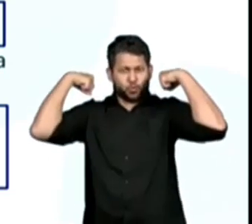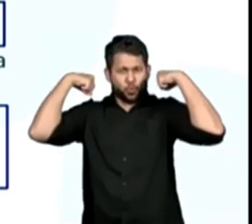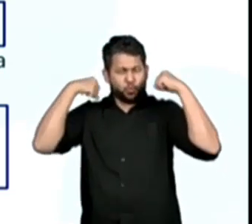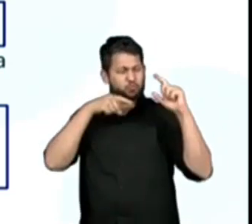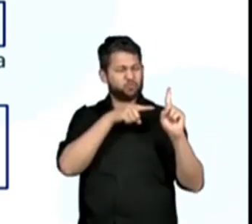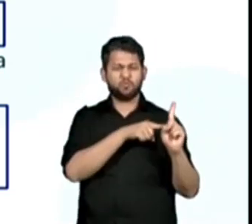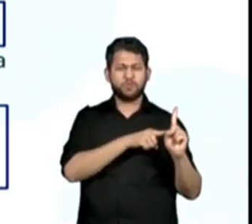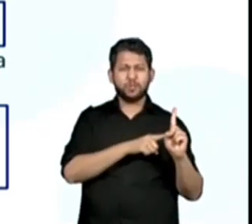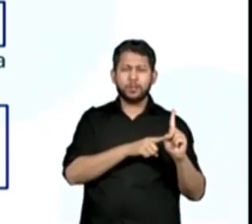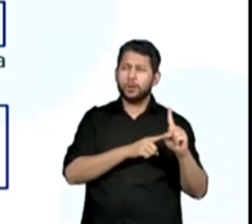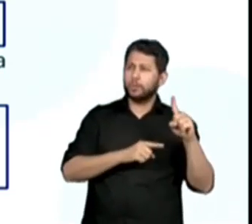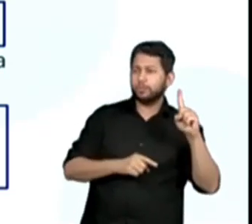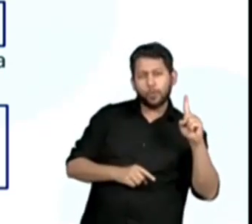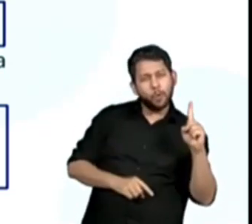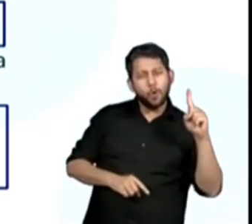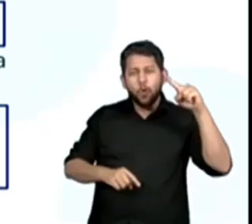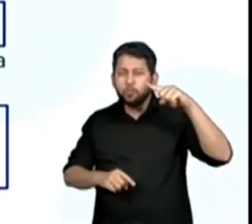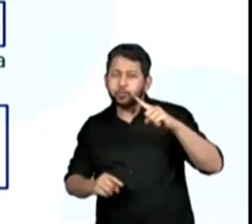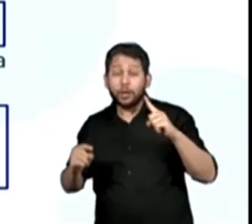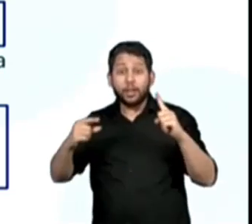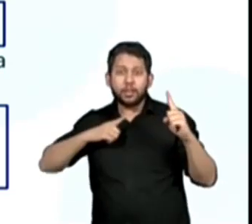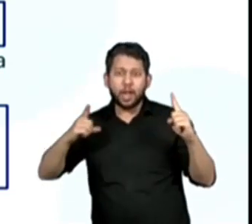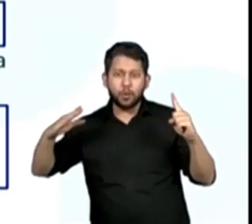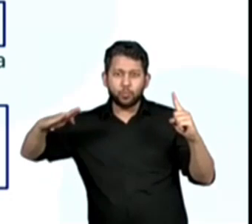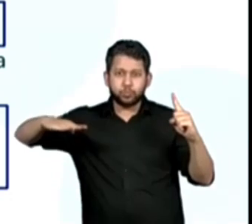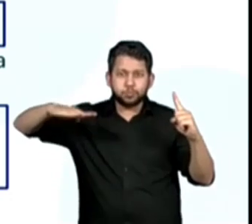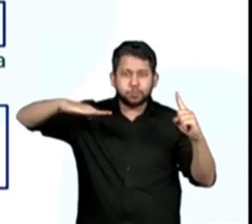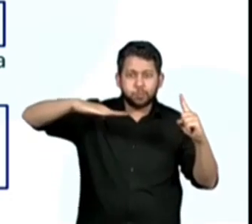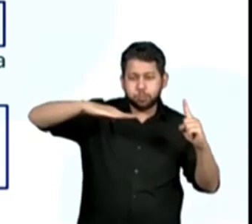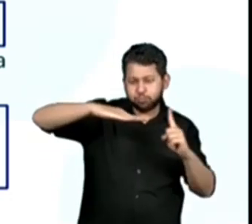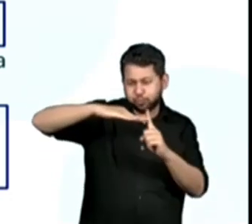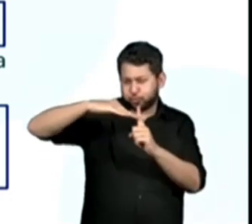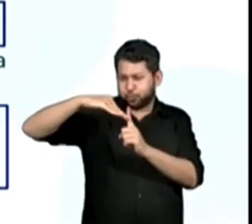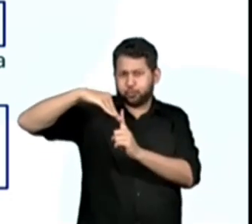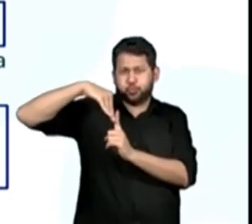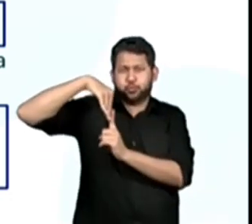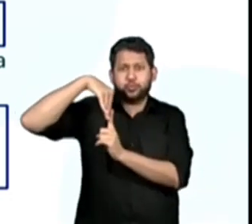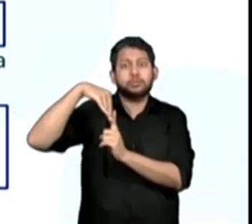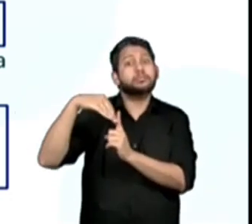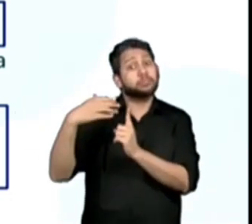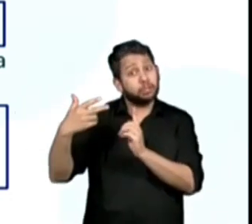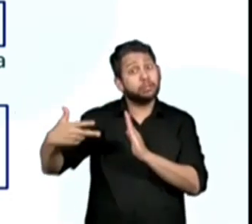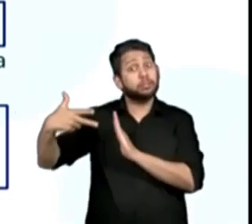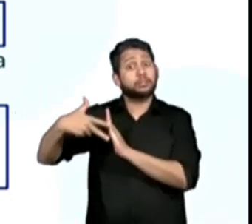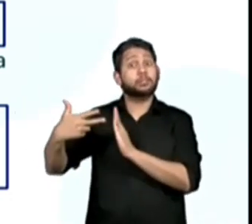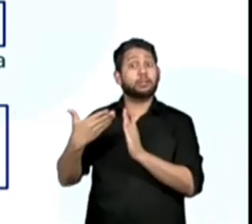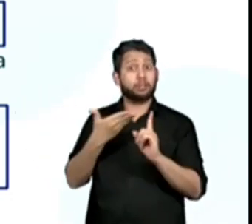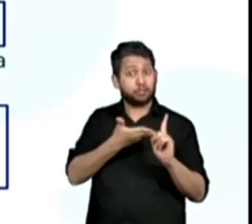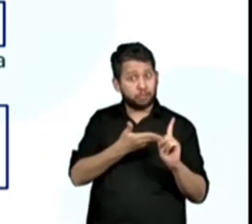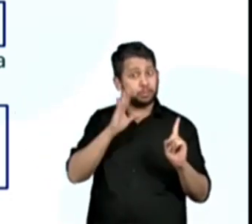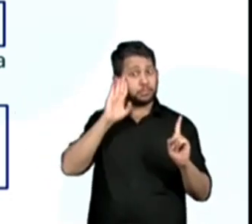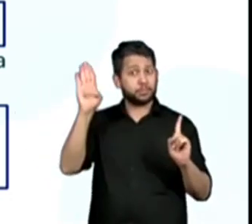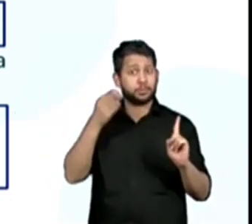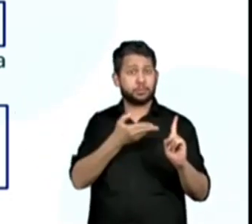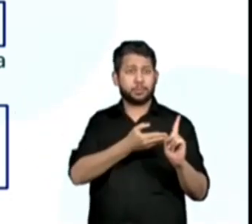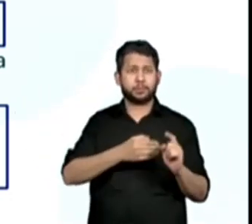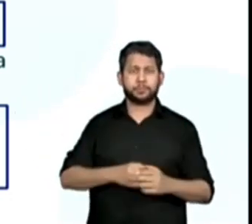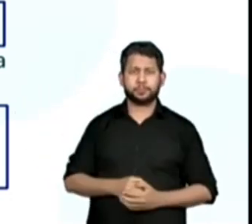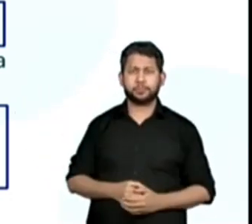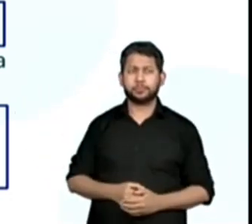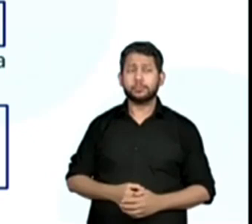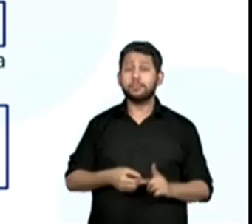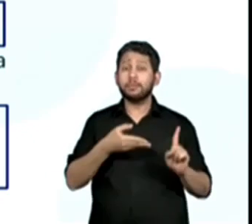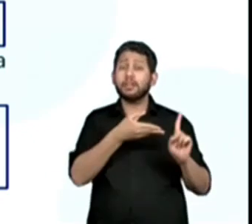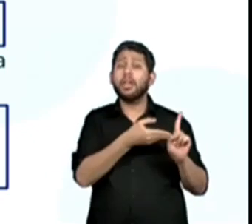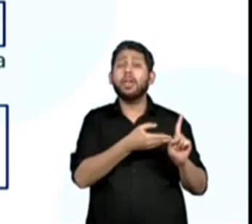Musculoso. Letra C. Quais são as características